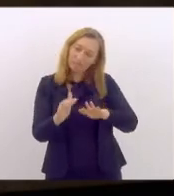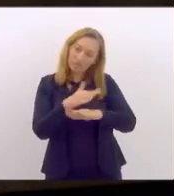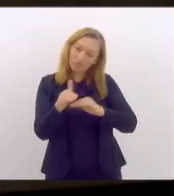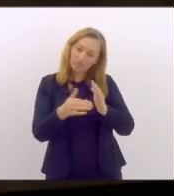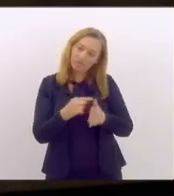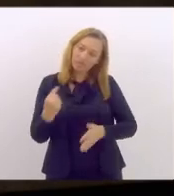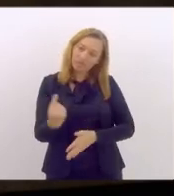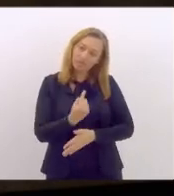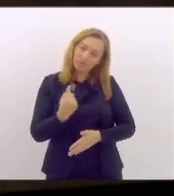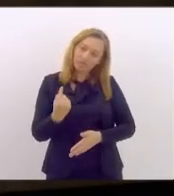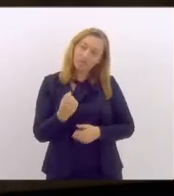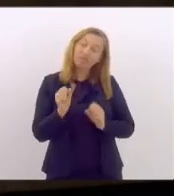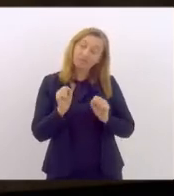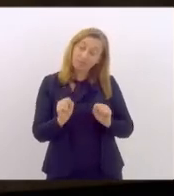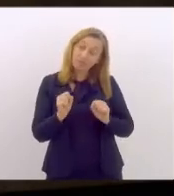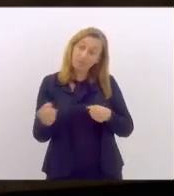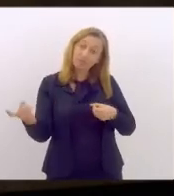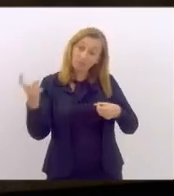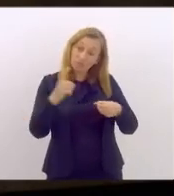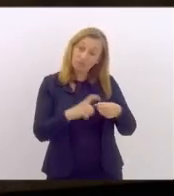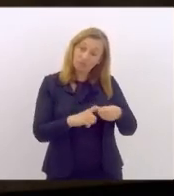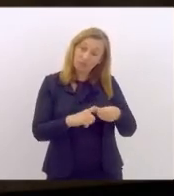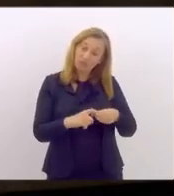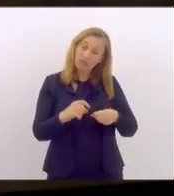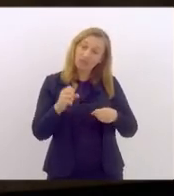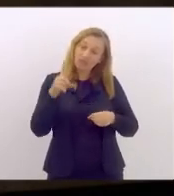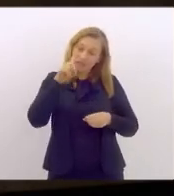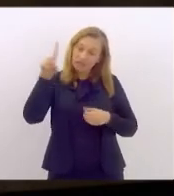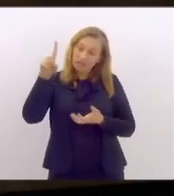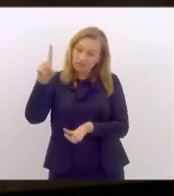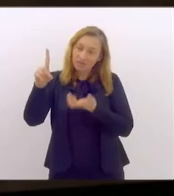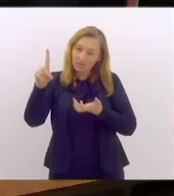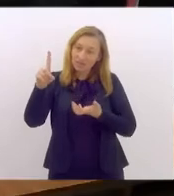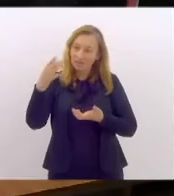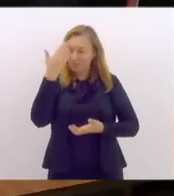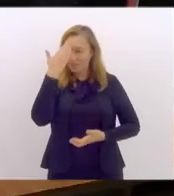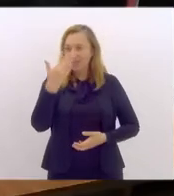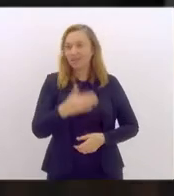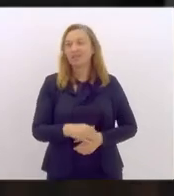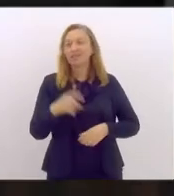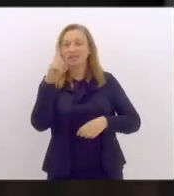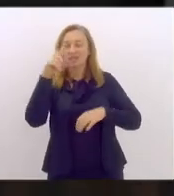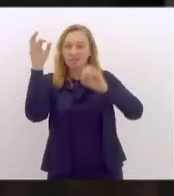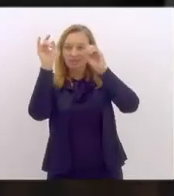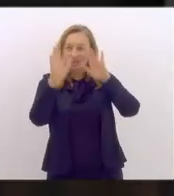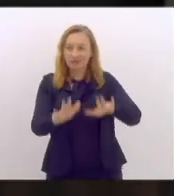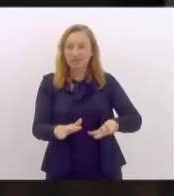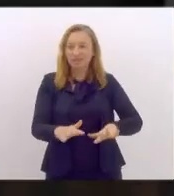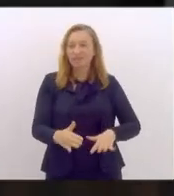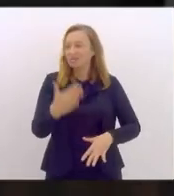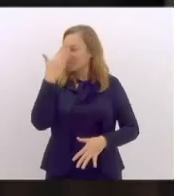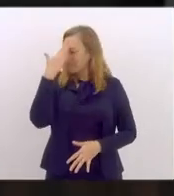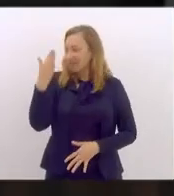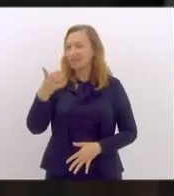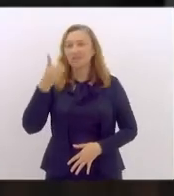nós e que a gente possa voltar se Deus quiser obrigado Deus abençoe Samuel